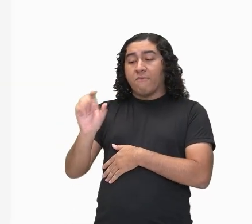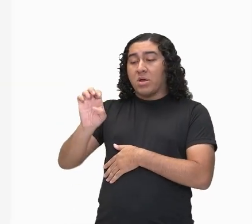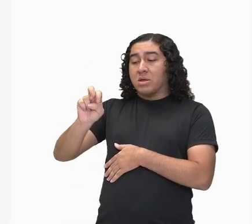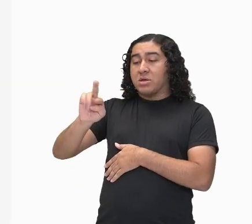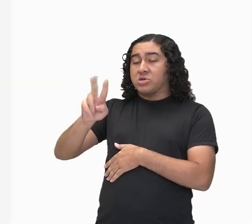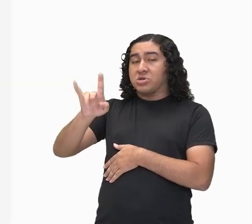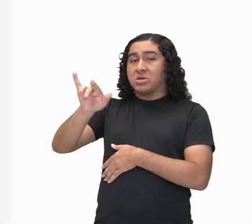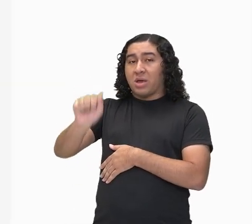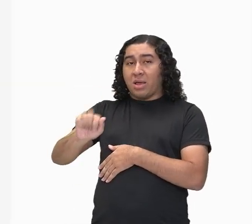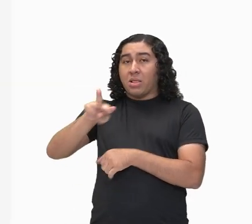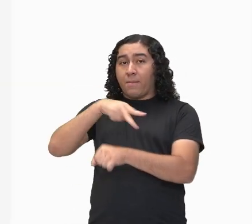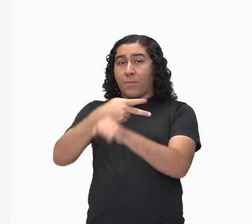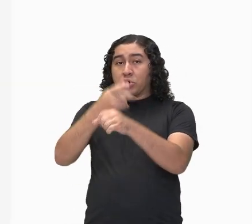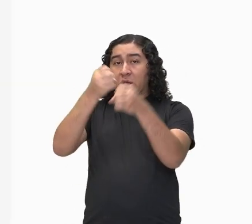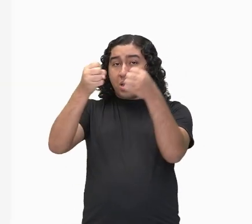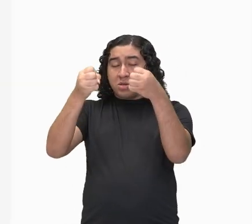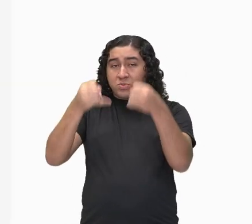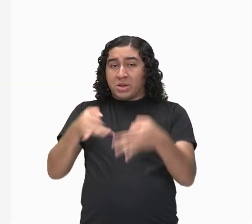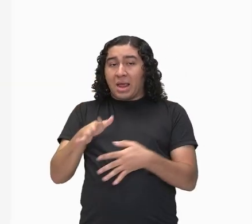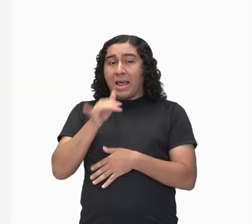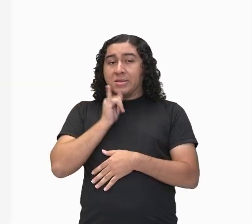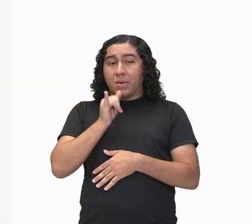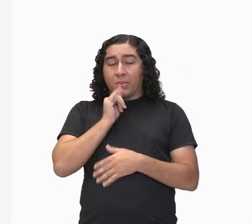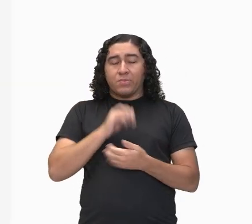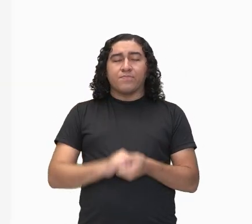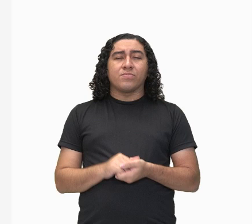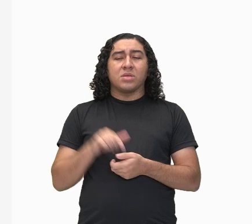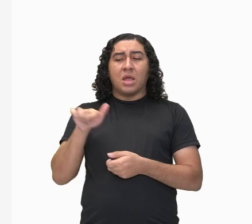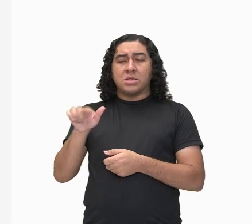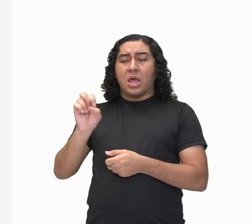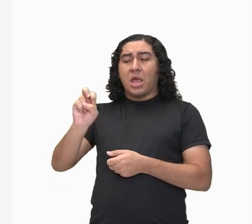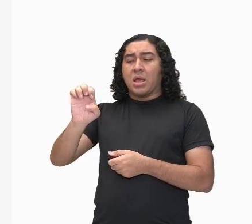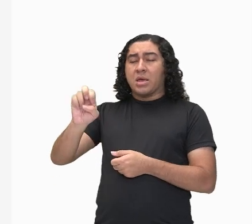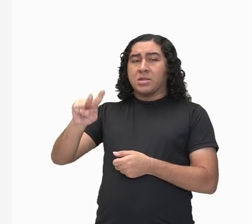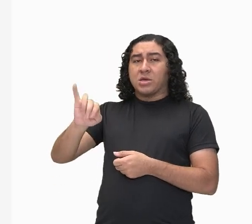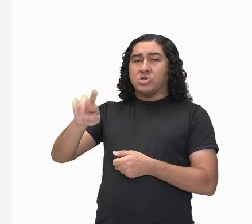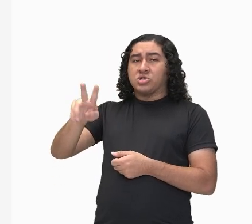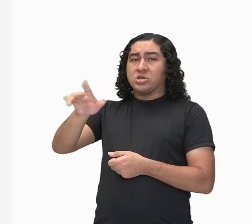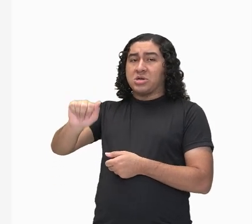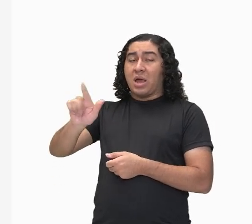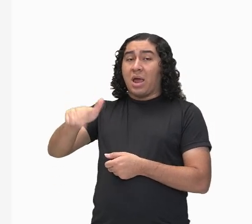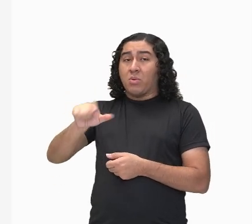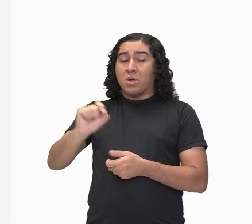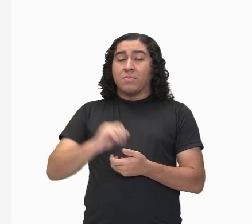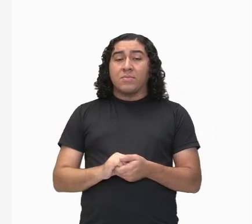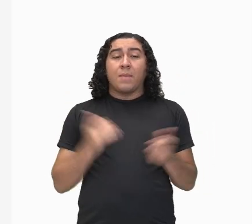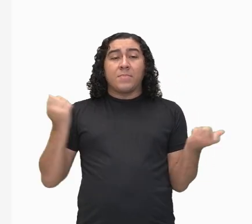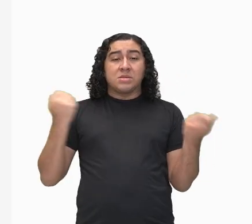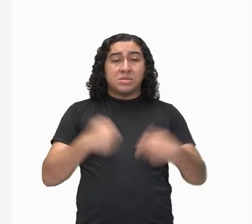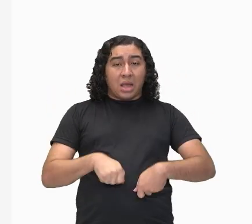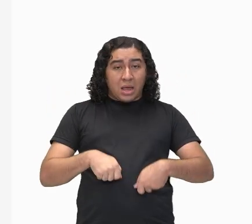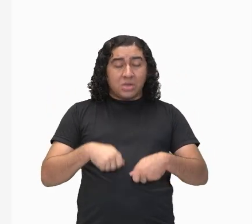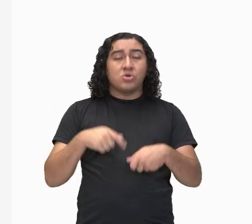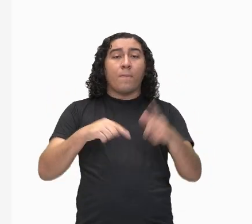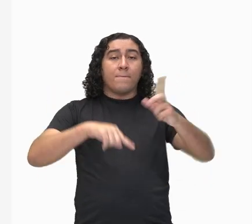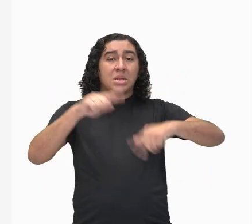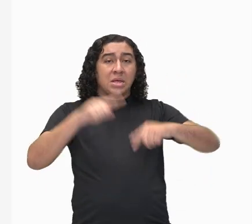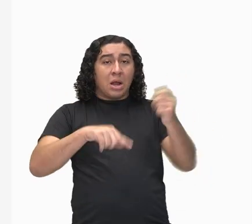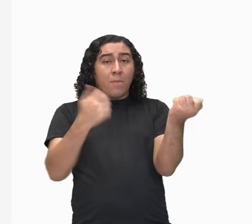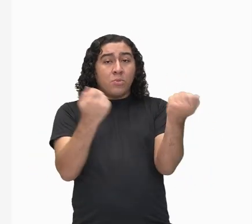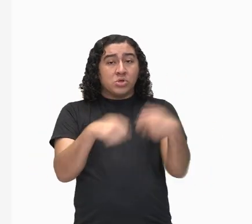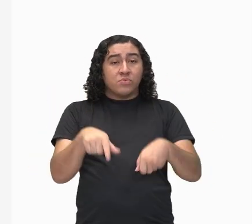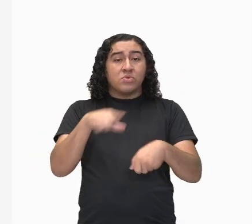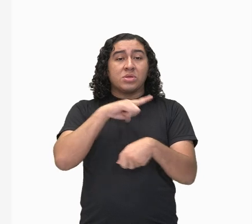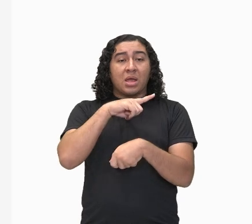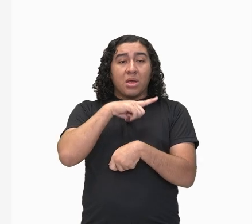vai exemplificando. O que é energia? É a capacidade que um corpo possui de produzir